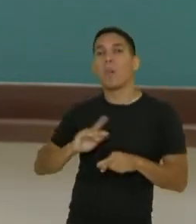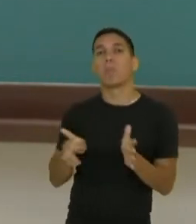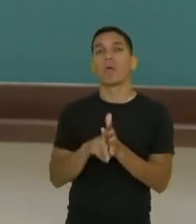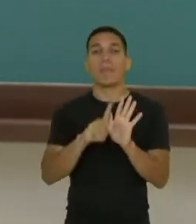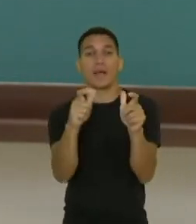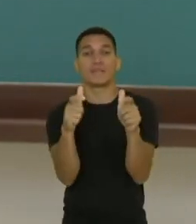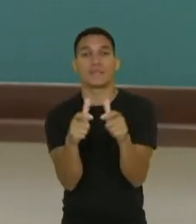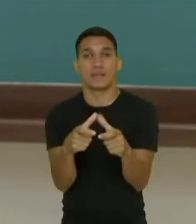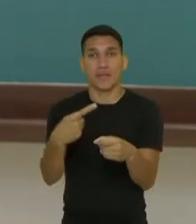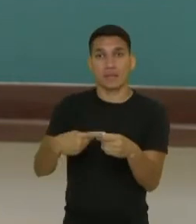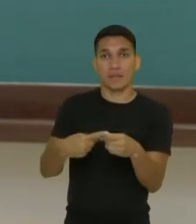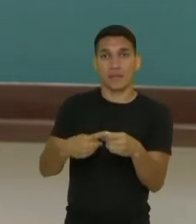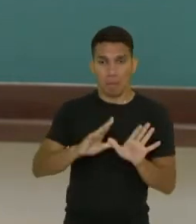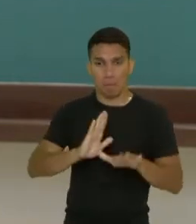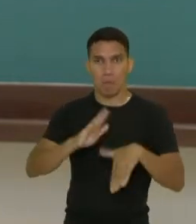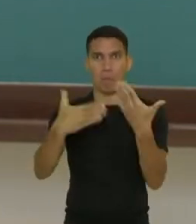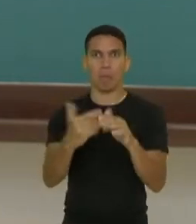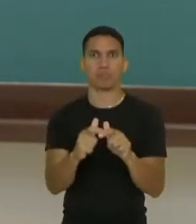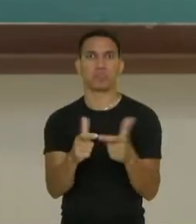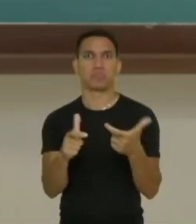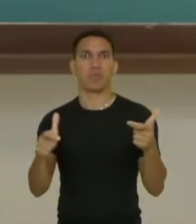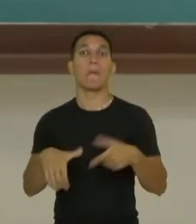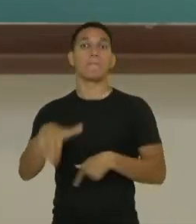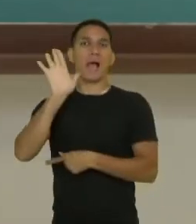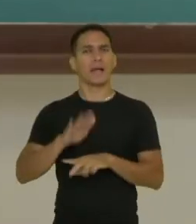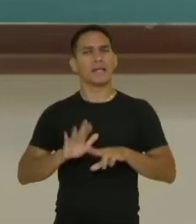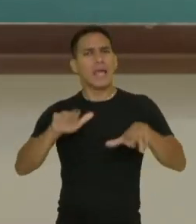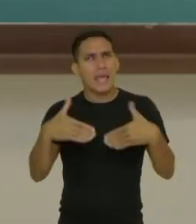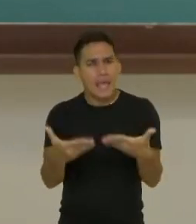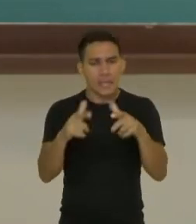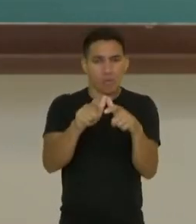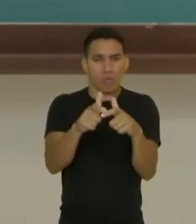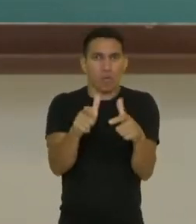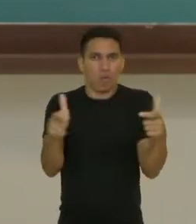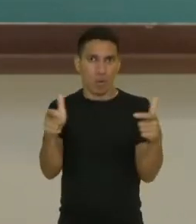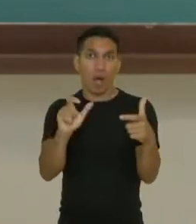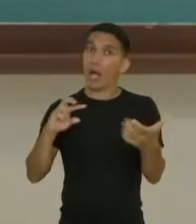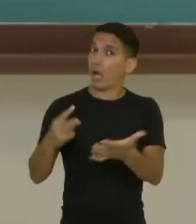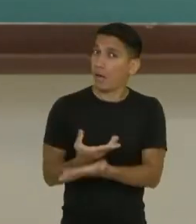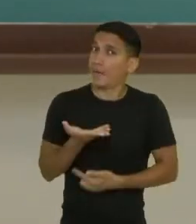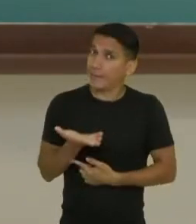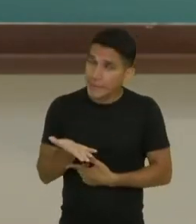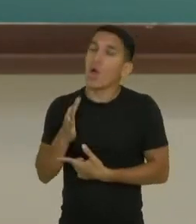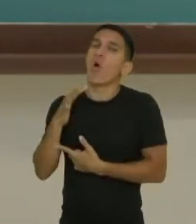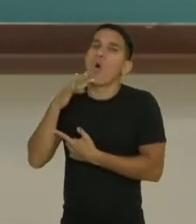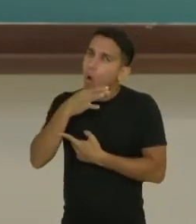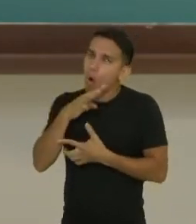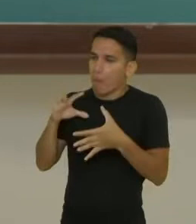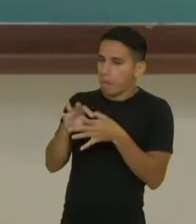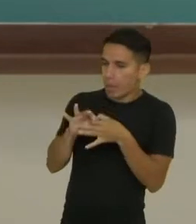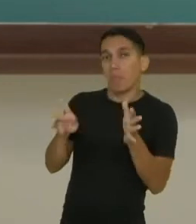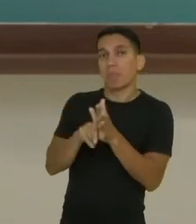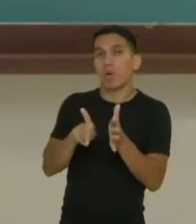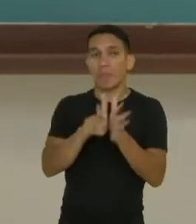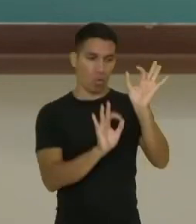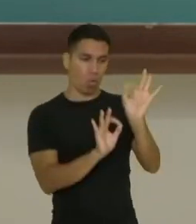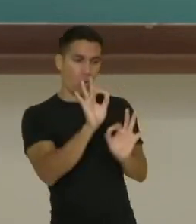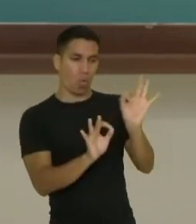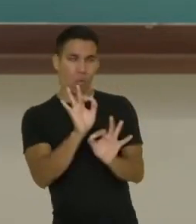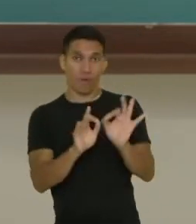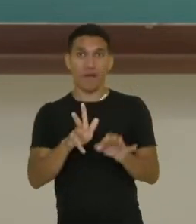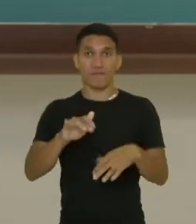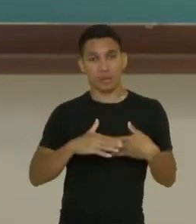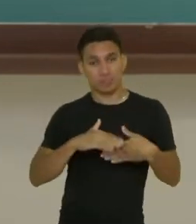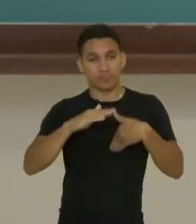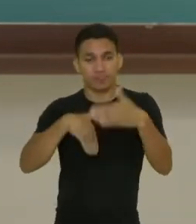cidades foram se desenvolvendo. E esse desenvolvimento lógico, ele vem embasado em estruturas que foram se